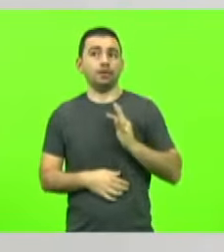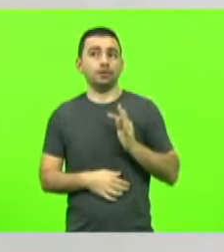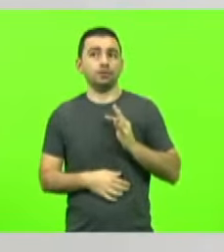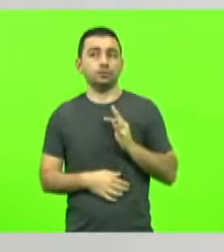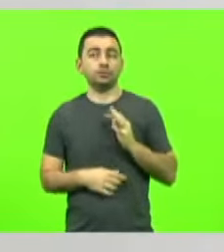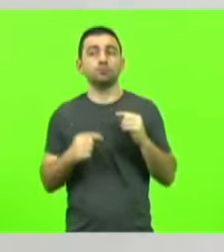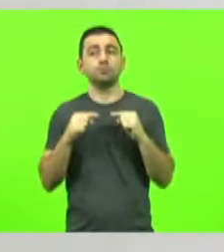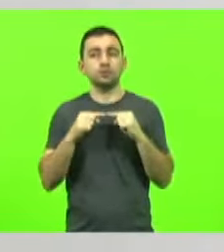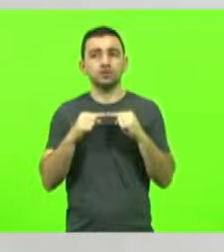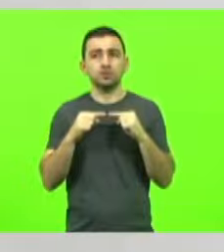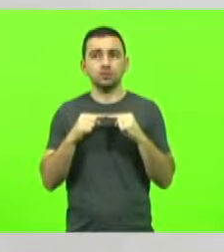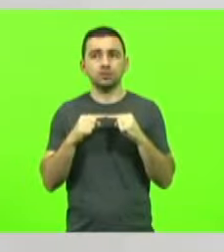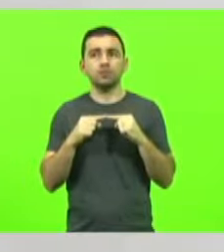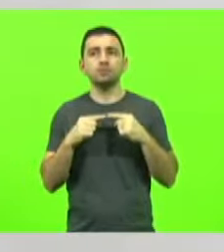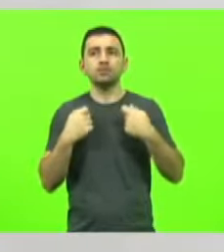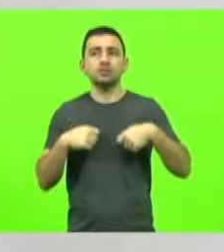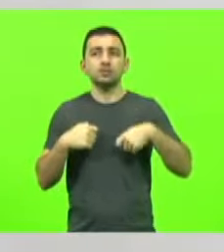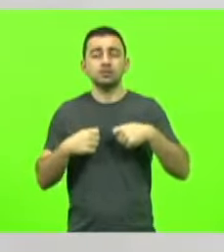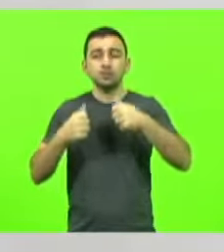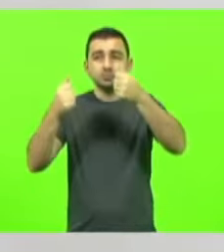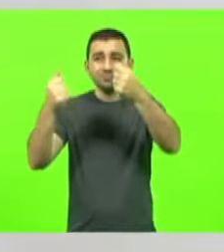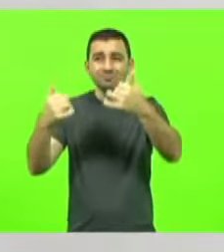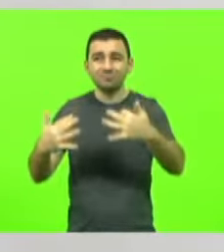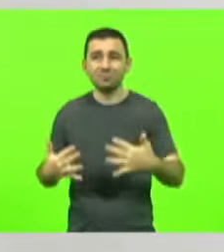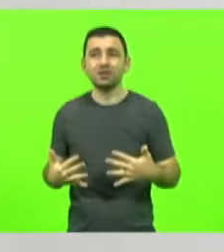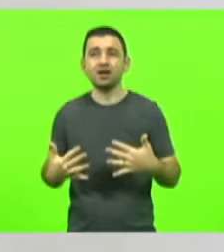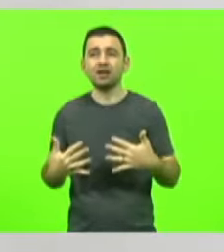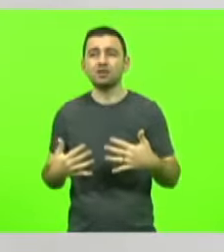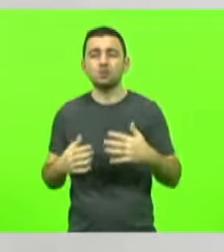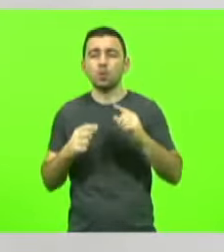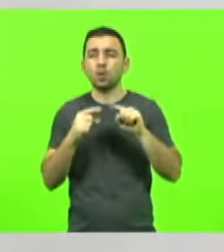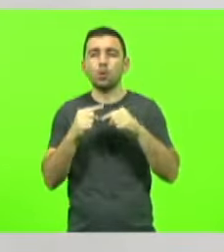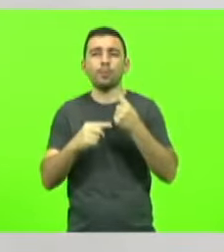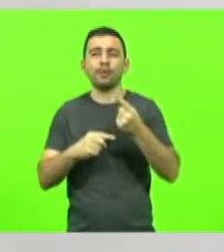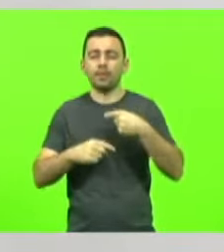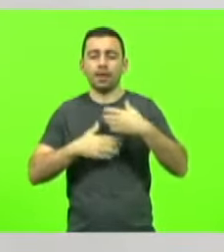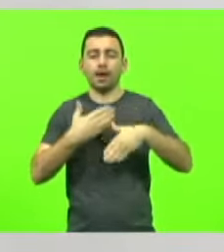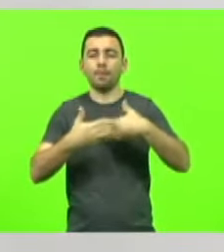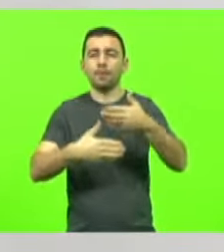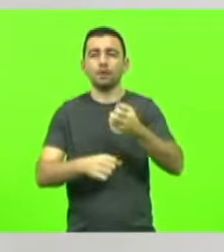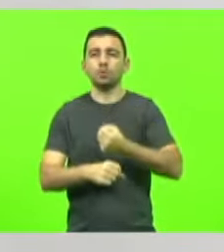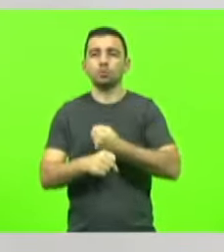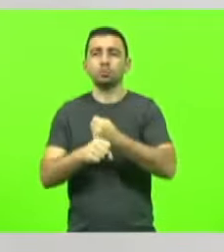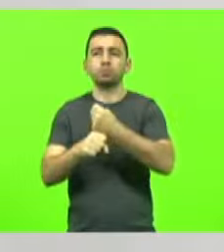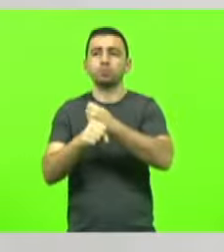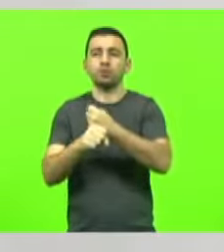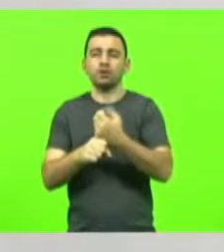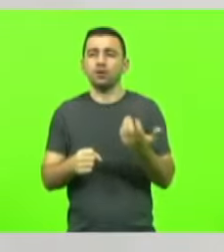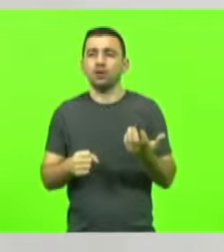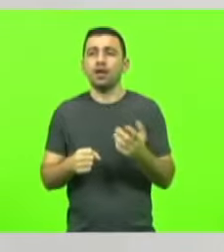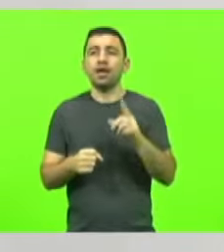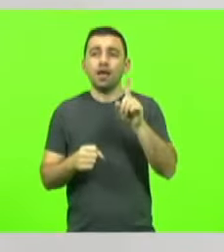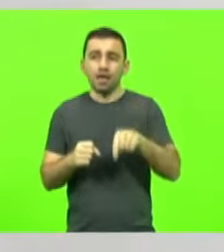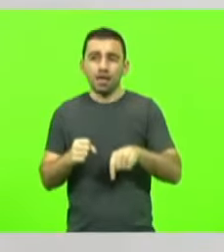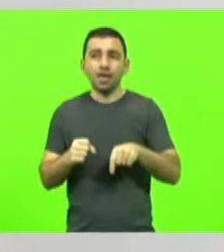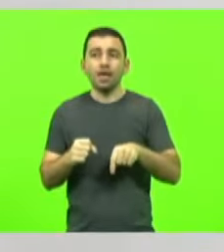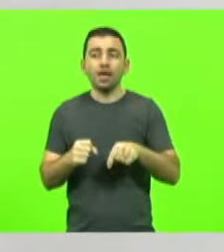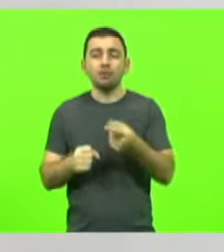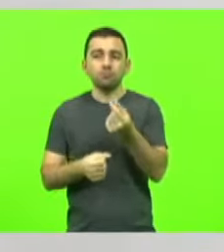ponto de a gente poder confessar que isso não se trata de um encaminhamento de uma obra, mas sim trata-se de uma